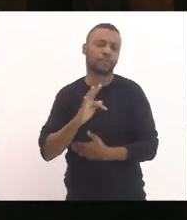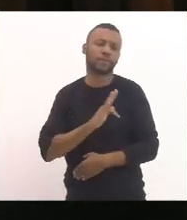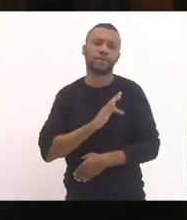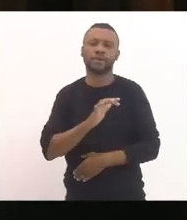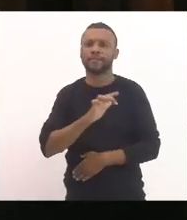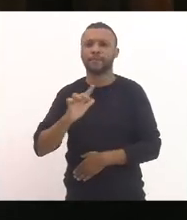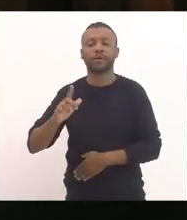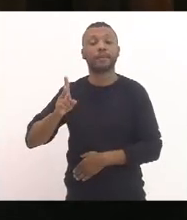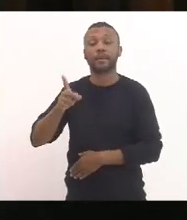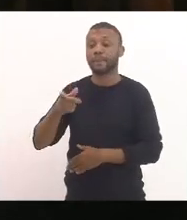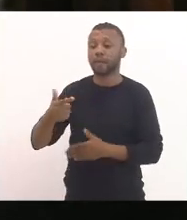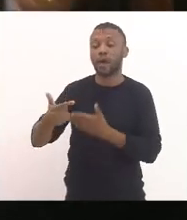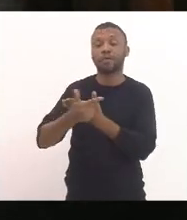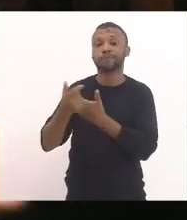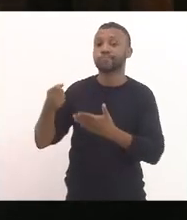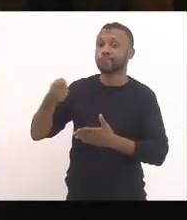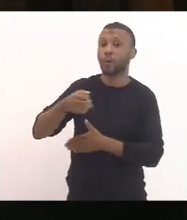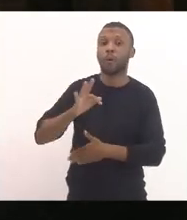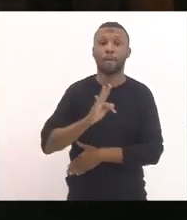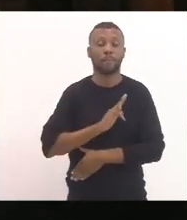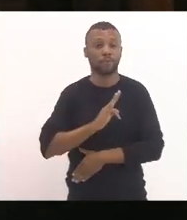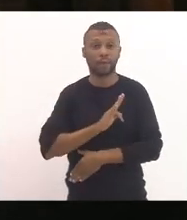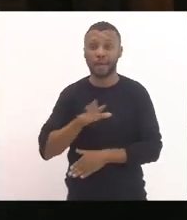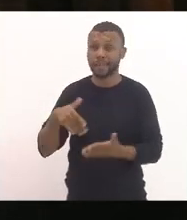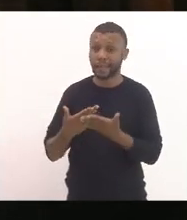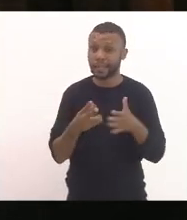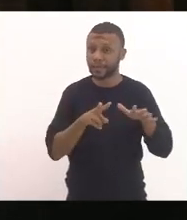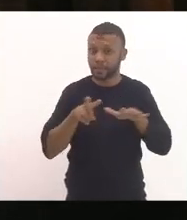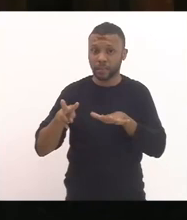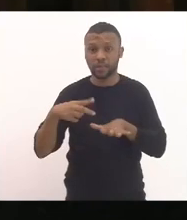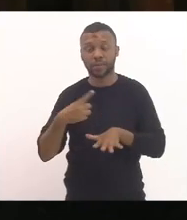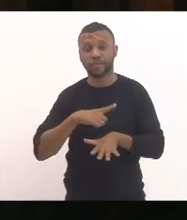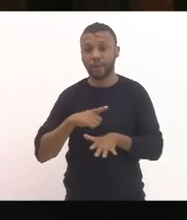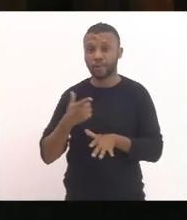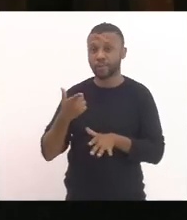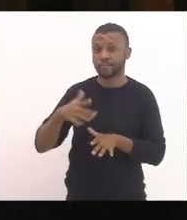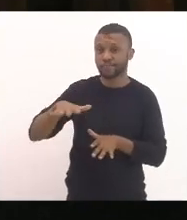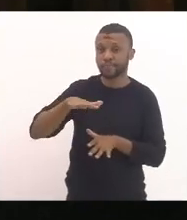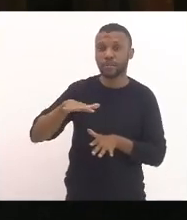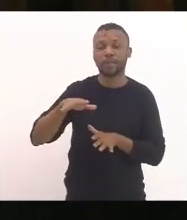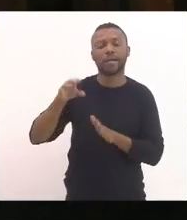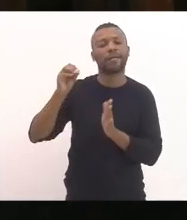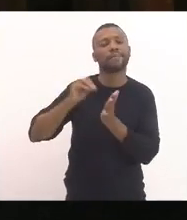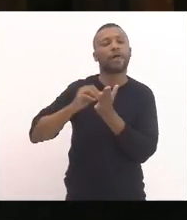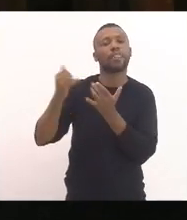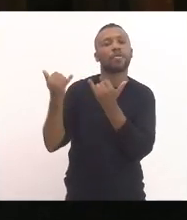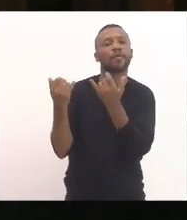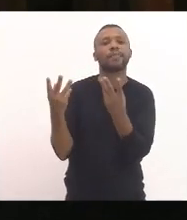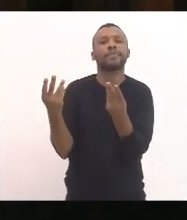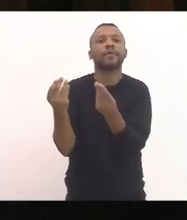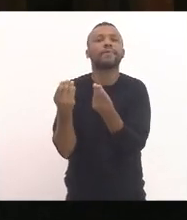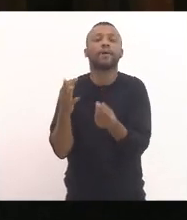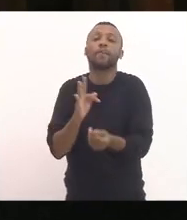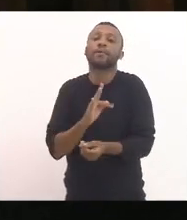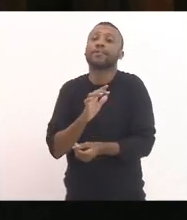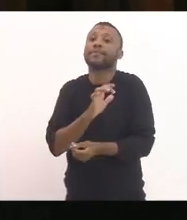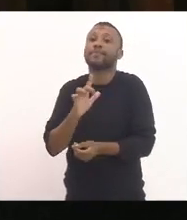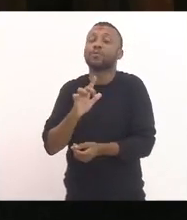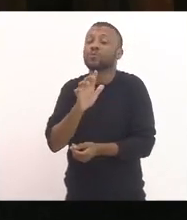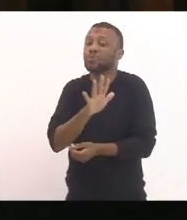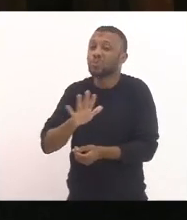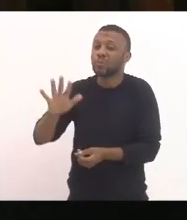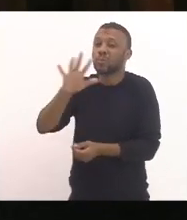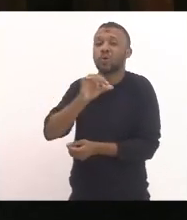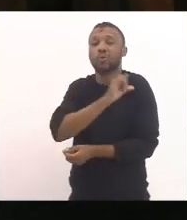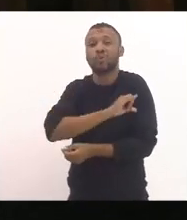sempre ocupado por um policial e até agora essa semana tivemos ou o local com dados sensíveis dos policiais civis de todo estado